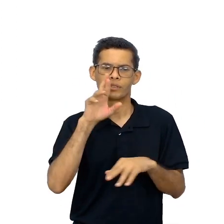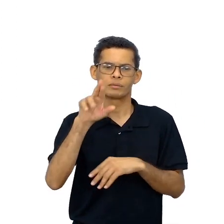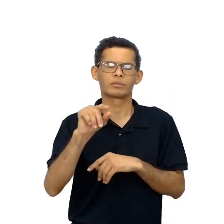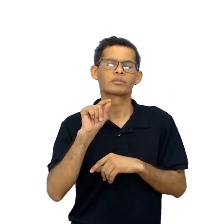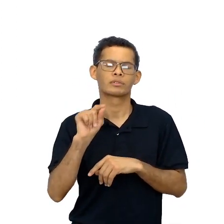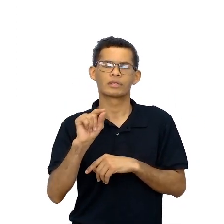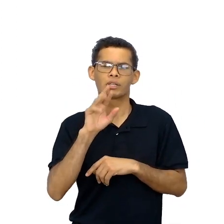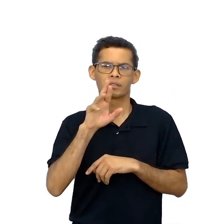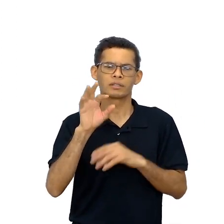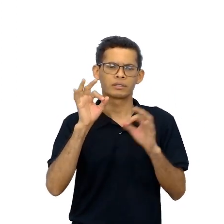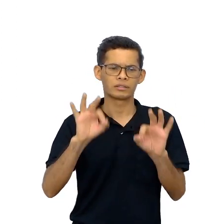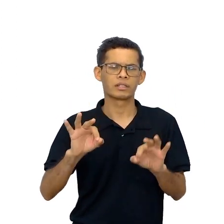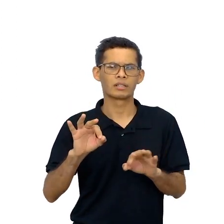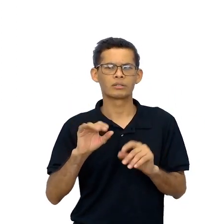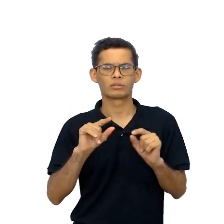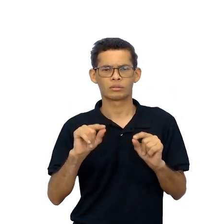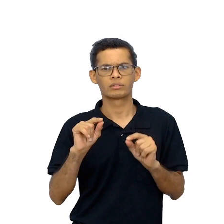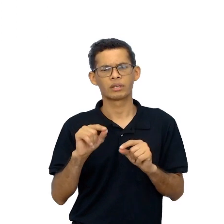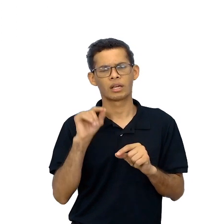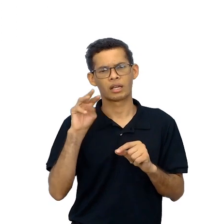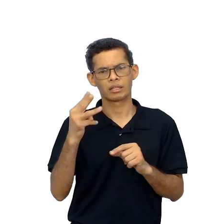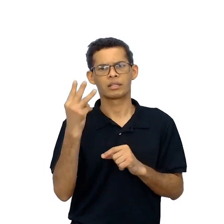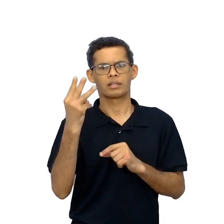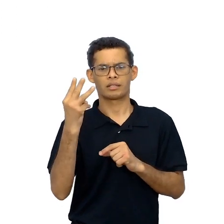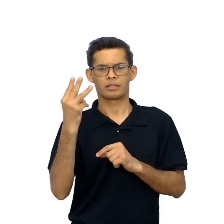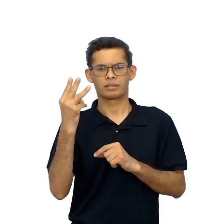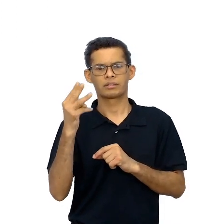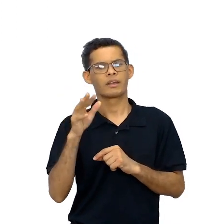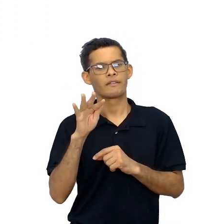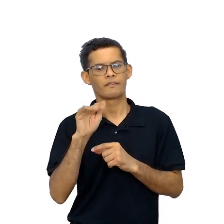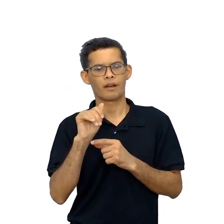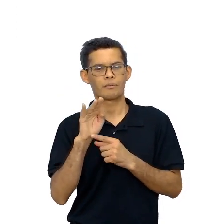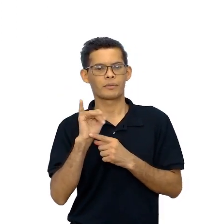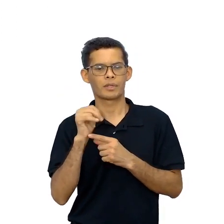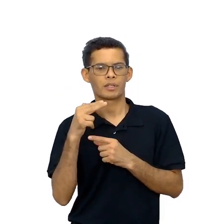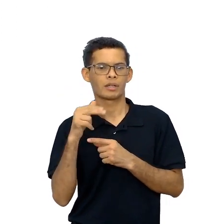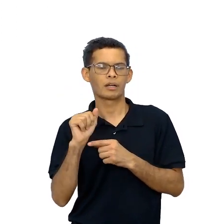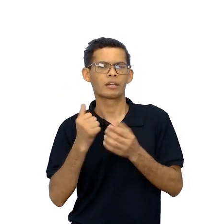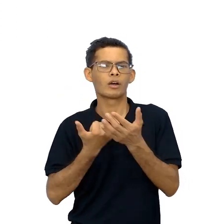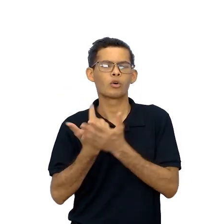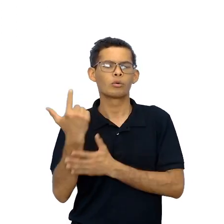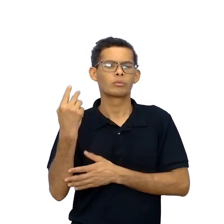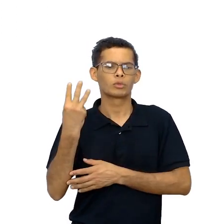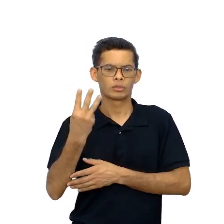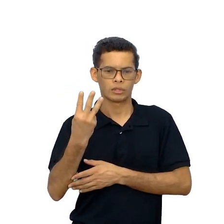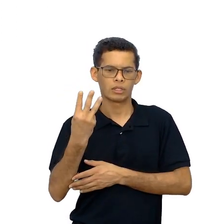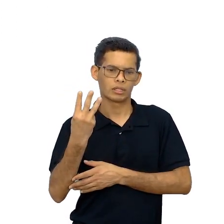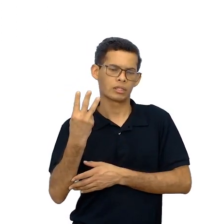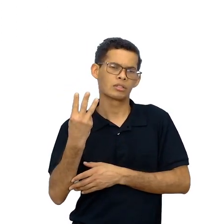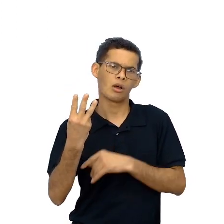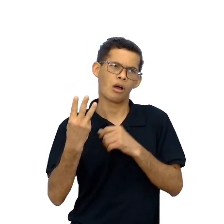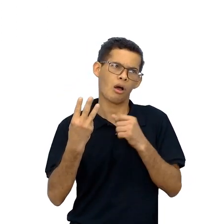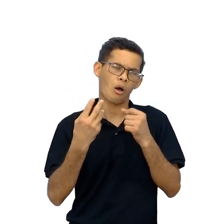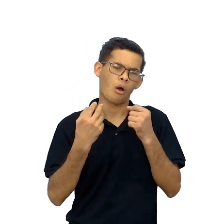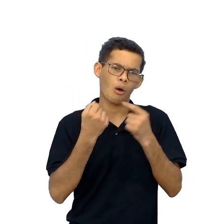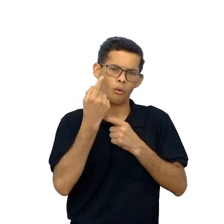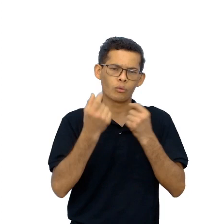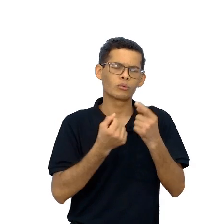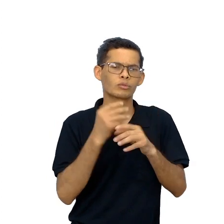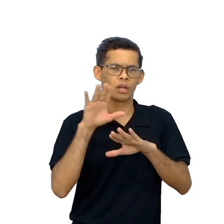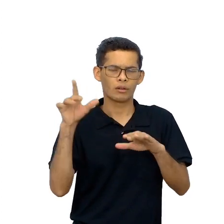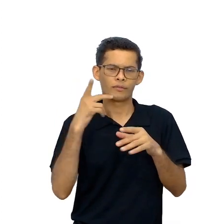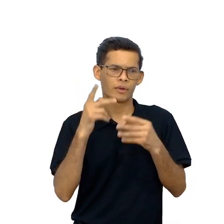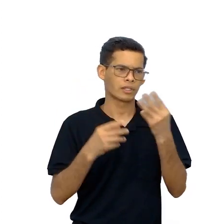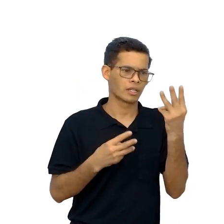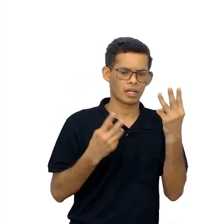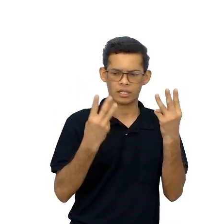correta aqui, né, a gente tem que é 3. Tem aluno que simplesmente vai fazer 3 vezes 3, que é o triplo, né?